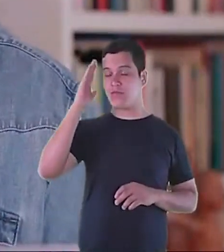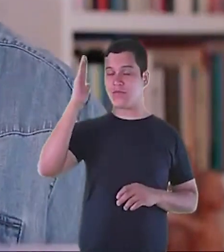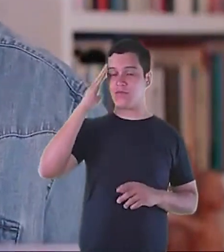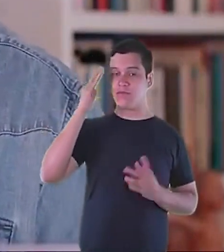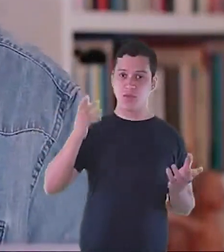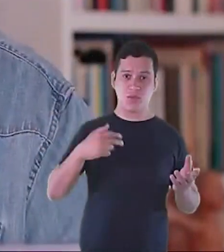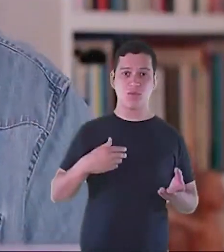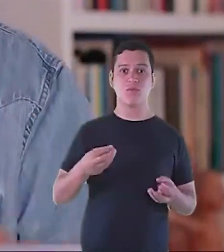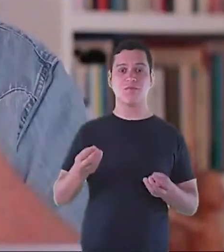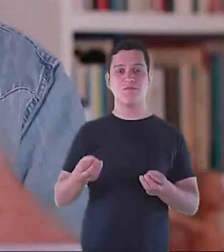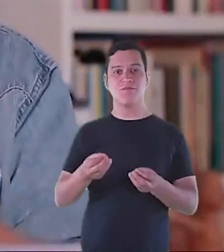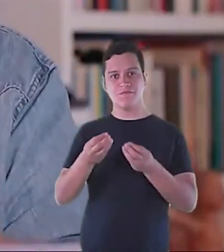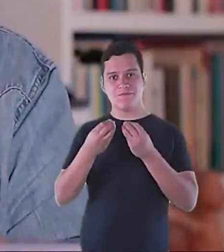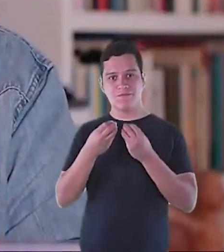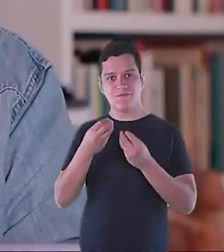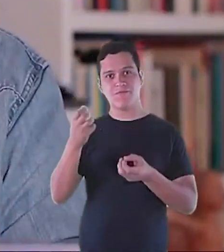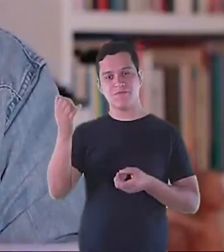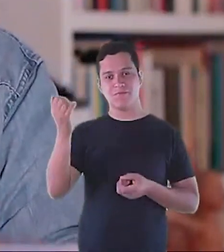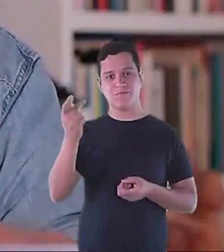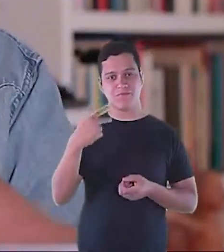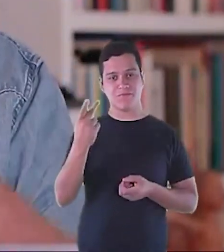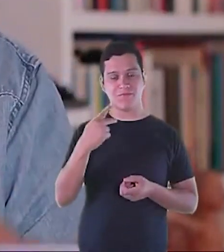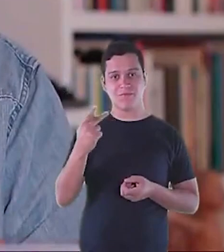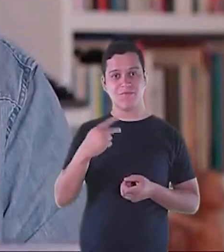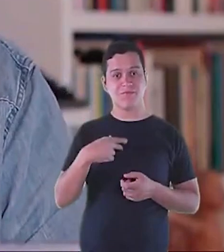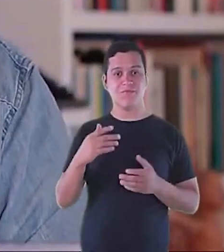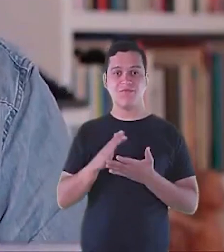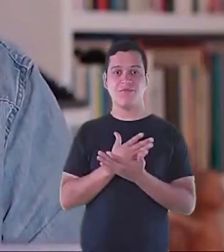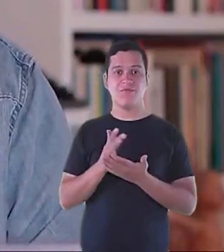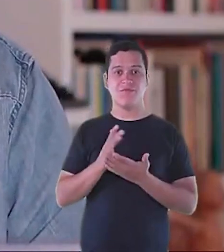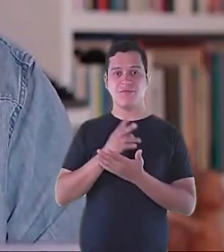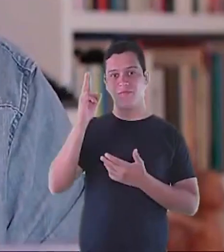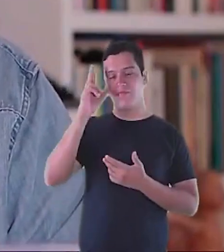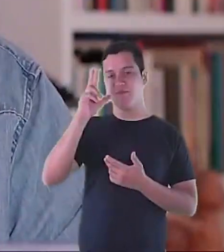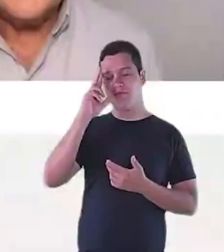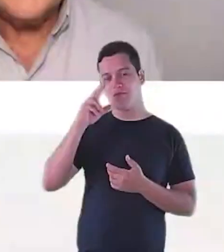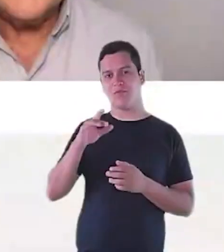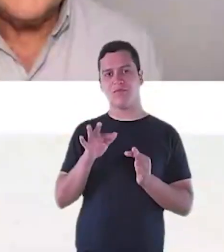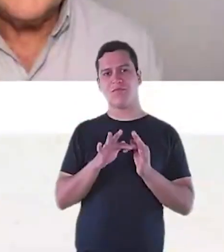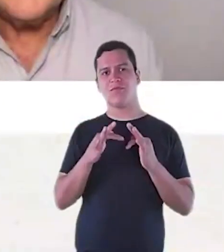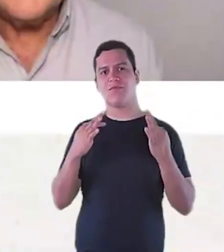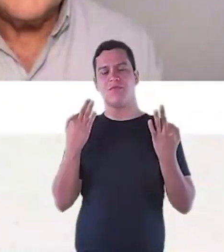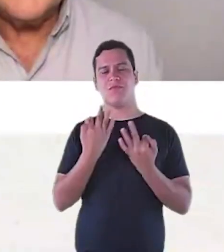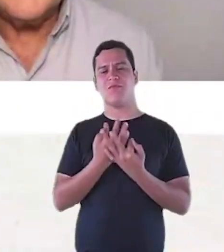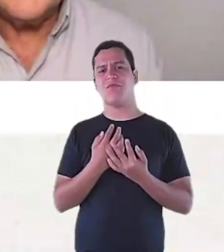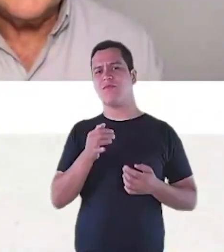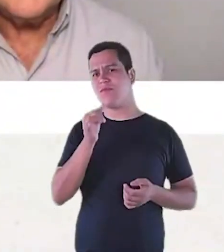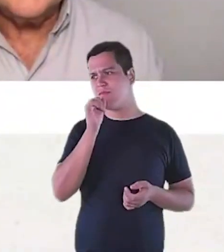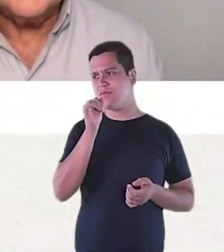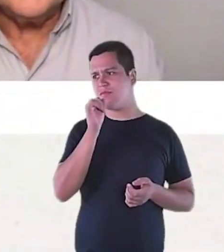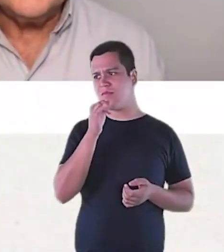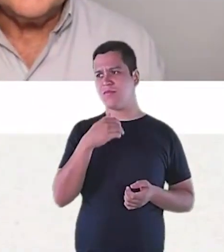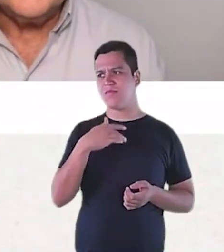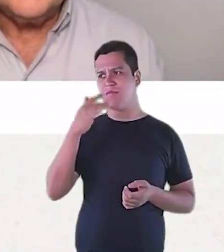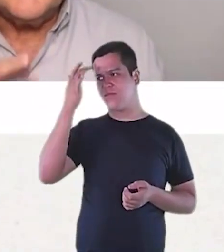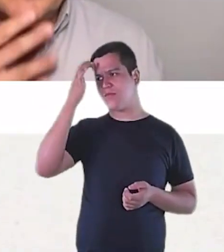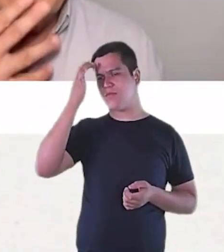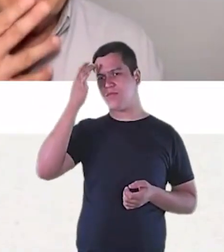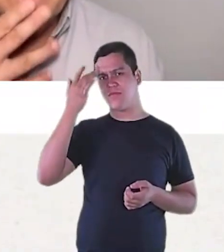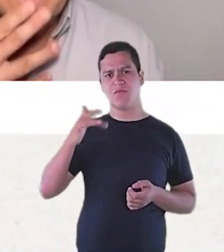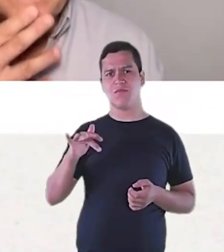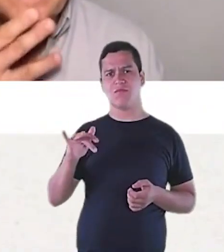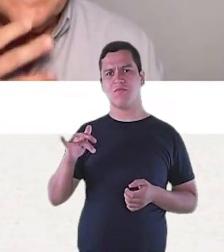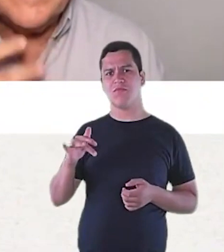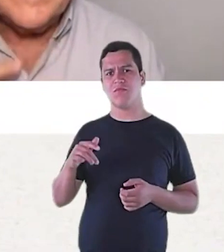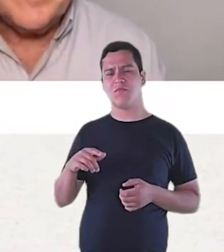histórias, por favor, principalmente, por exemplo, essa história das famílias. Eu não sabia que os escravos acabavam de formar